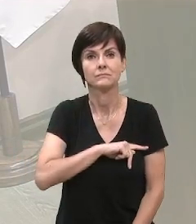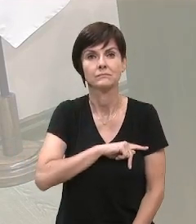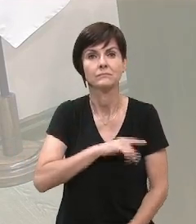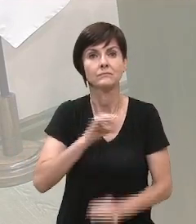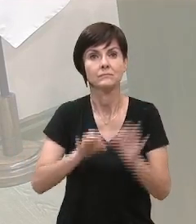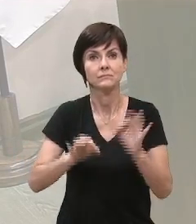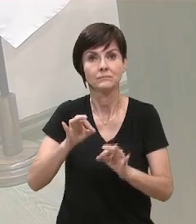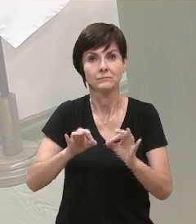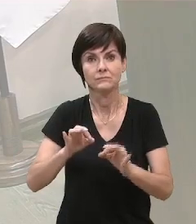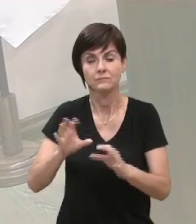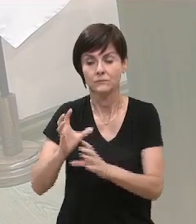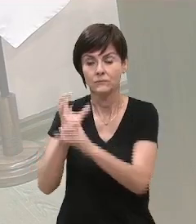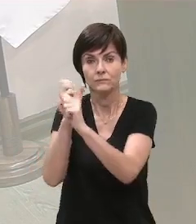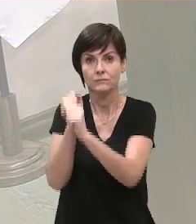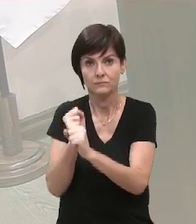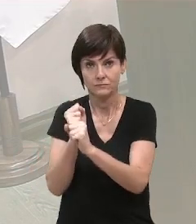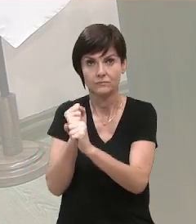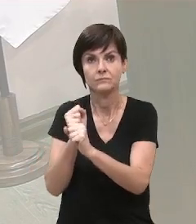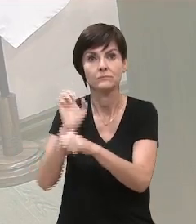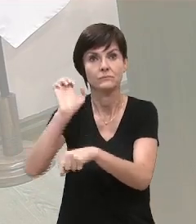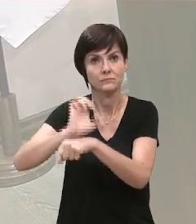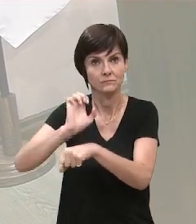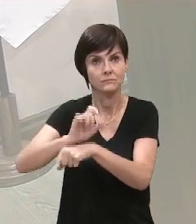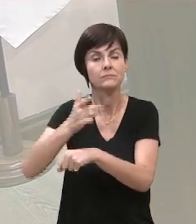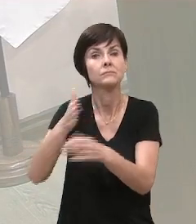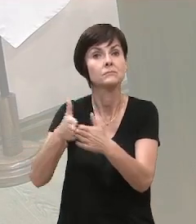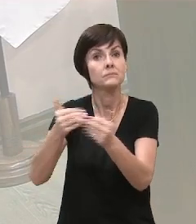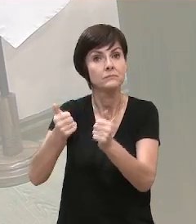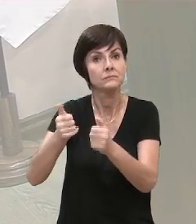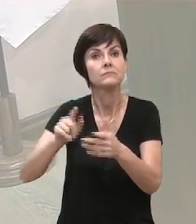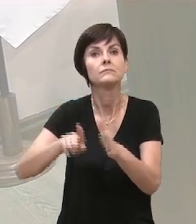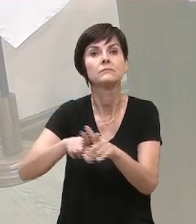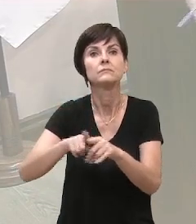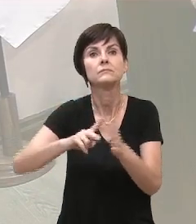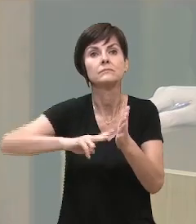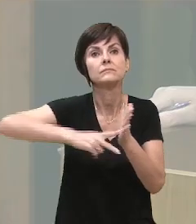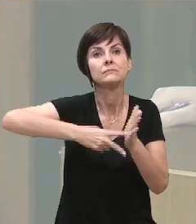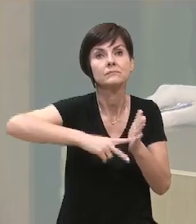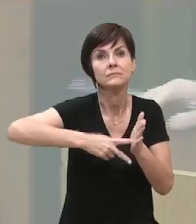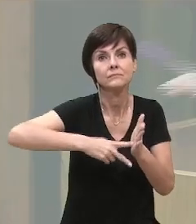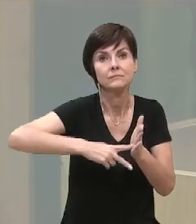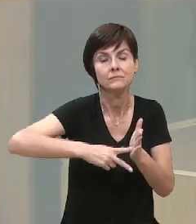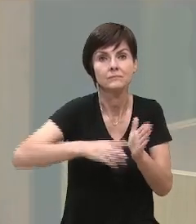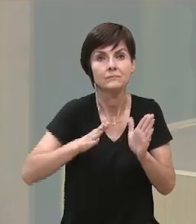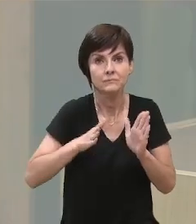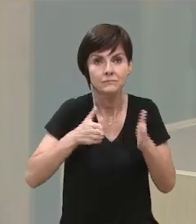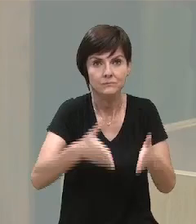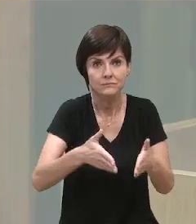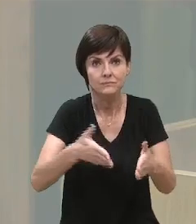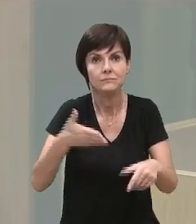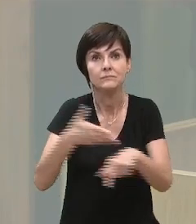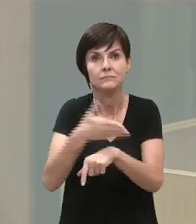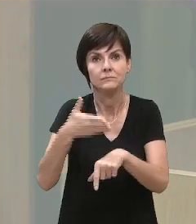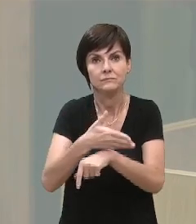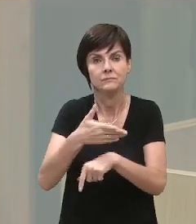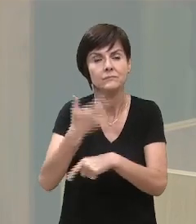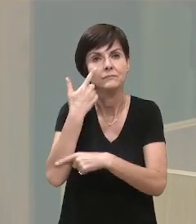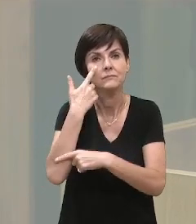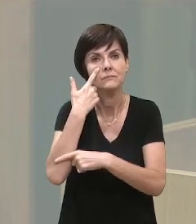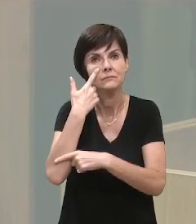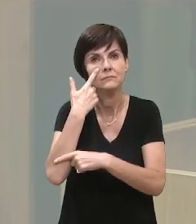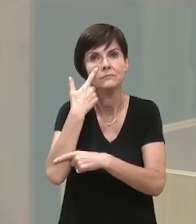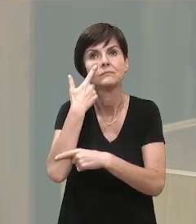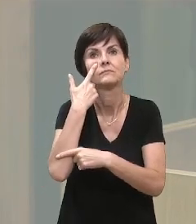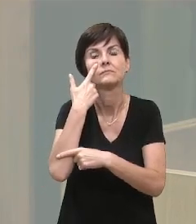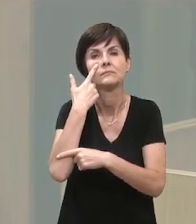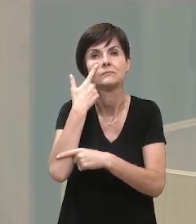Contas, pediu para averiguar, inclusive sindicatos de funerárias também participaram